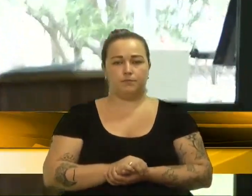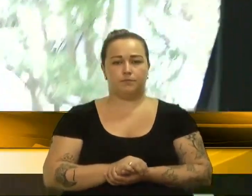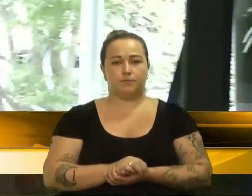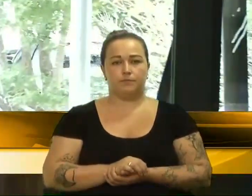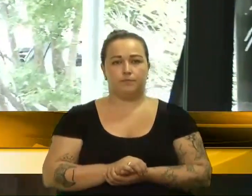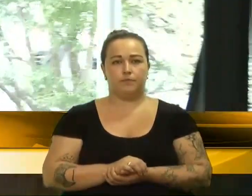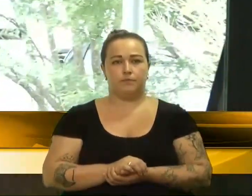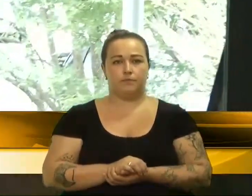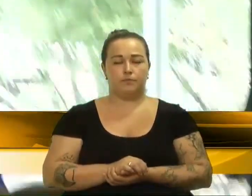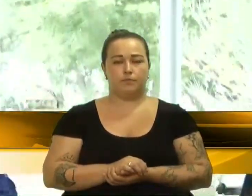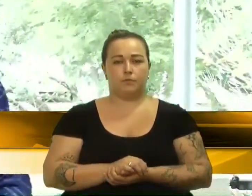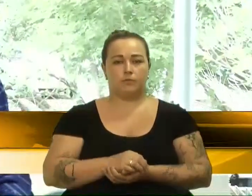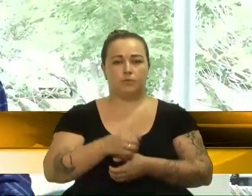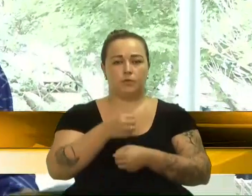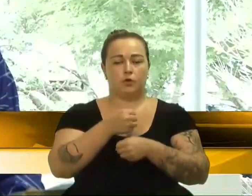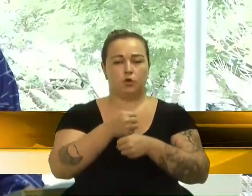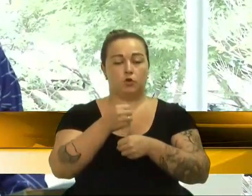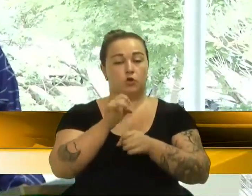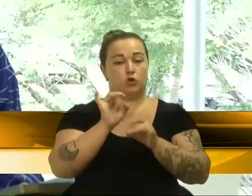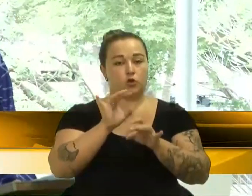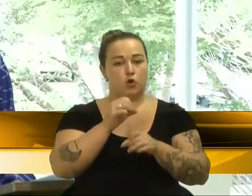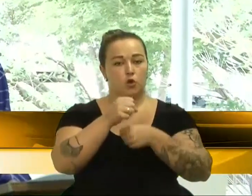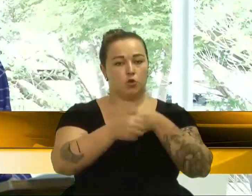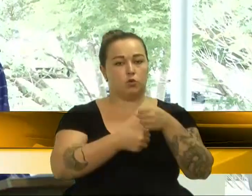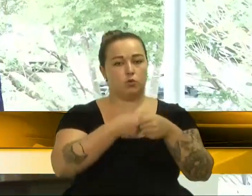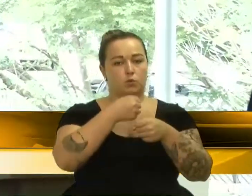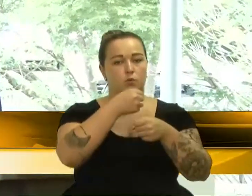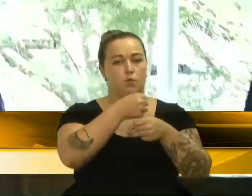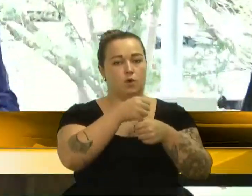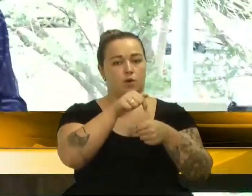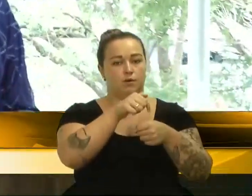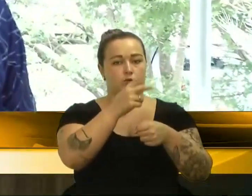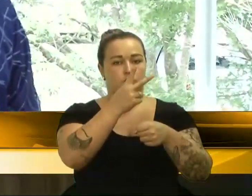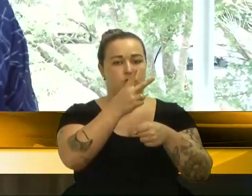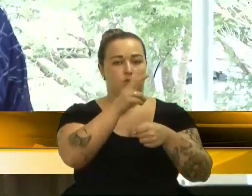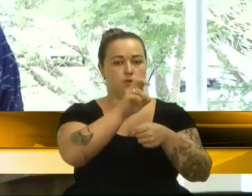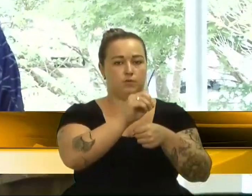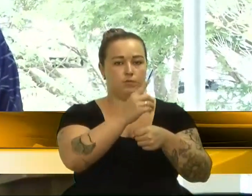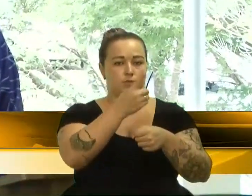Somente no ano de 2019.